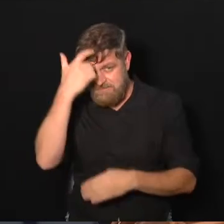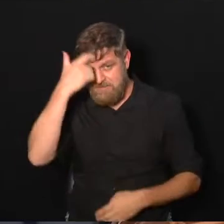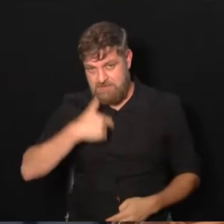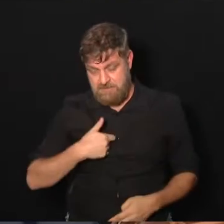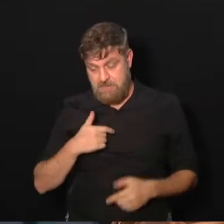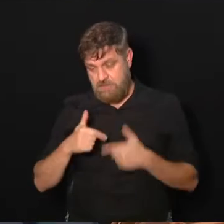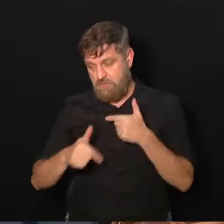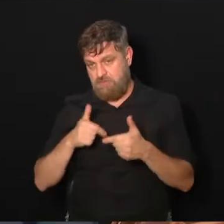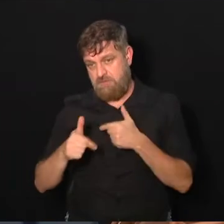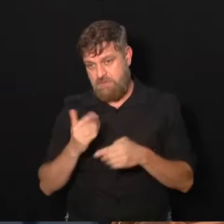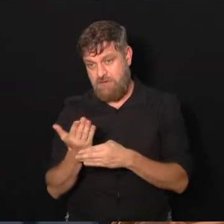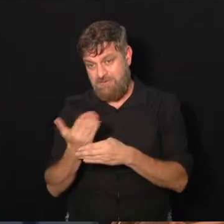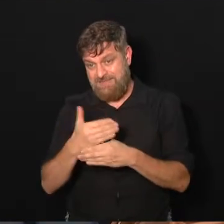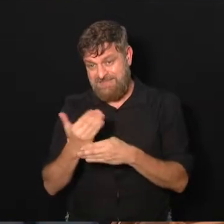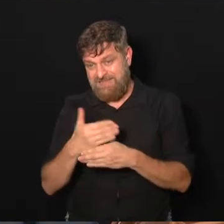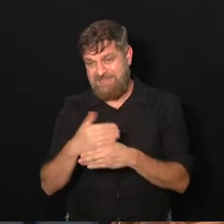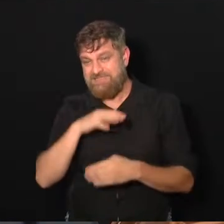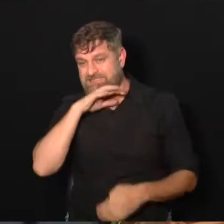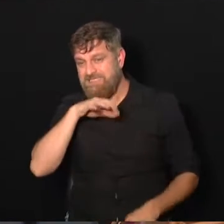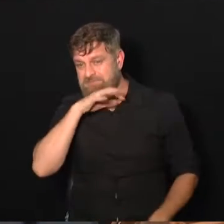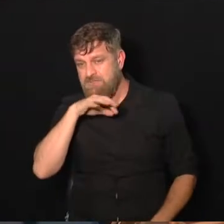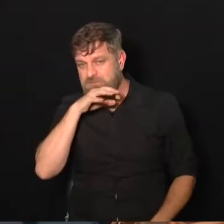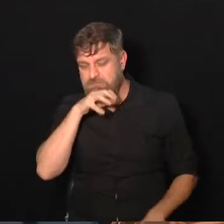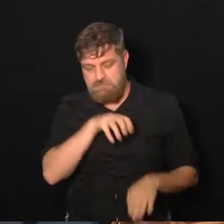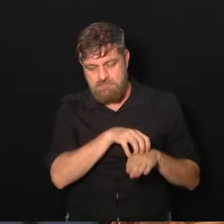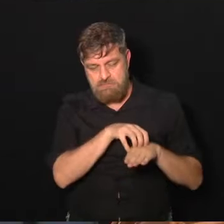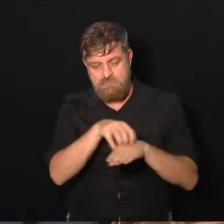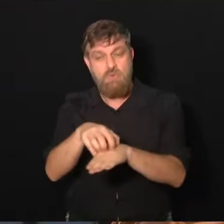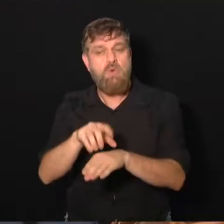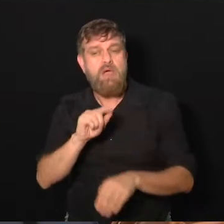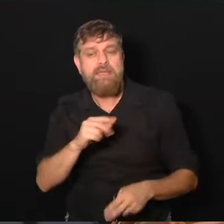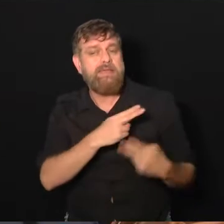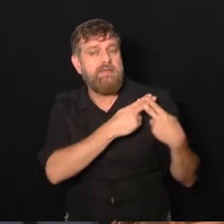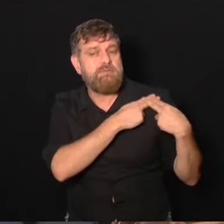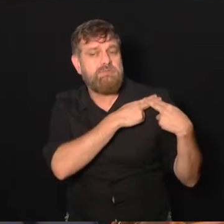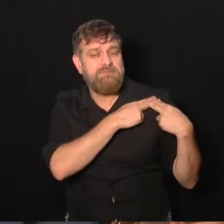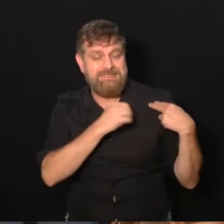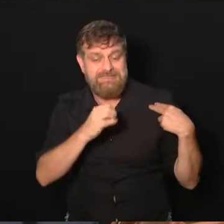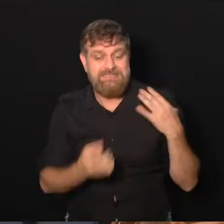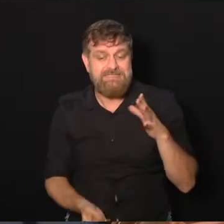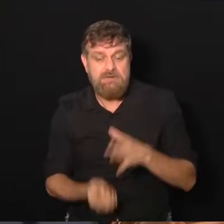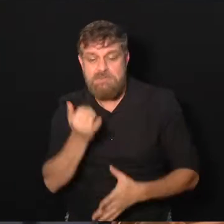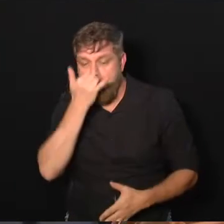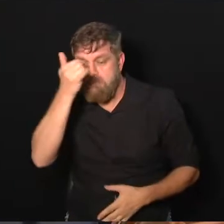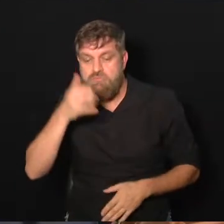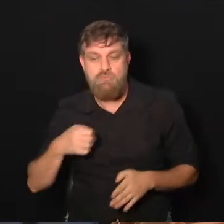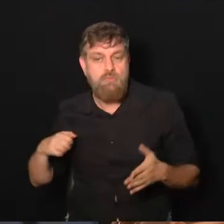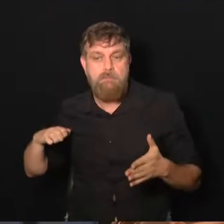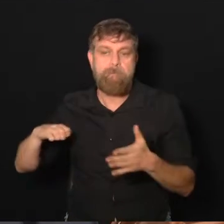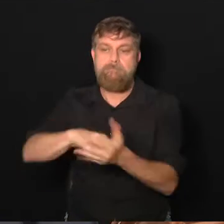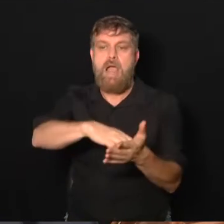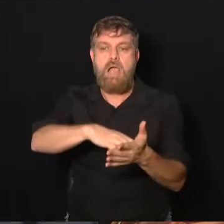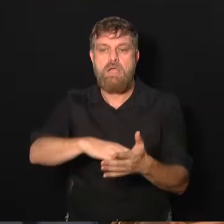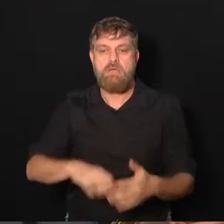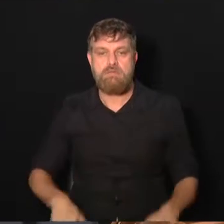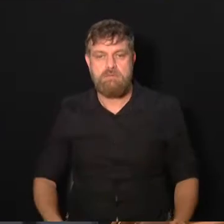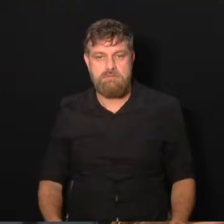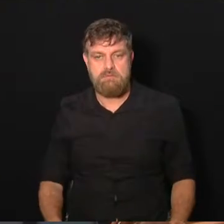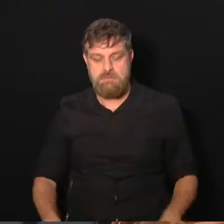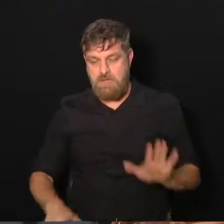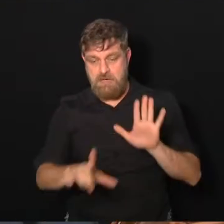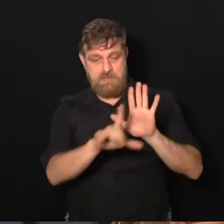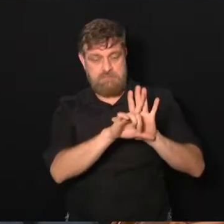faço, e se a responsabilidade seria do condutor ou da clínica. Isso não existe